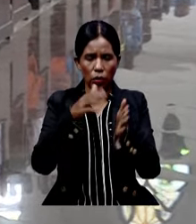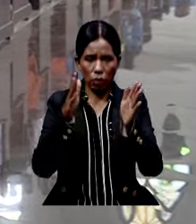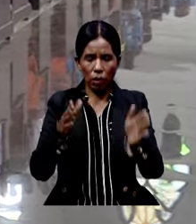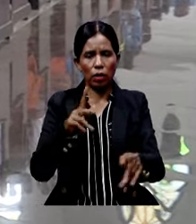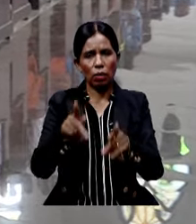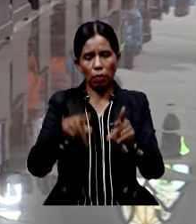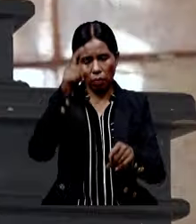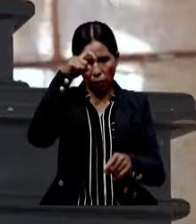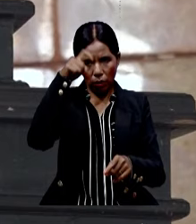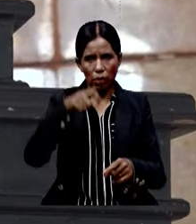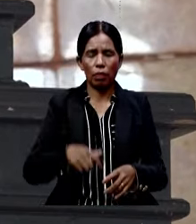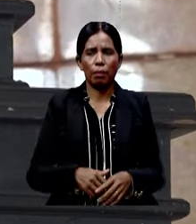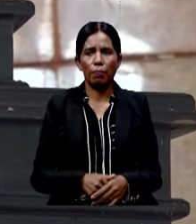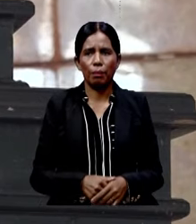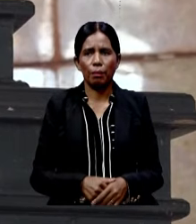bemaduru.